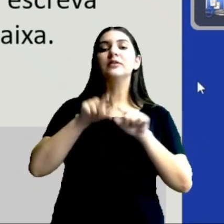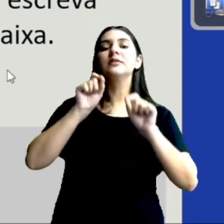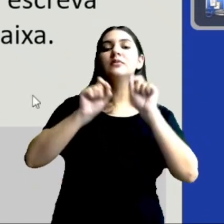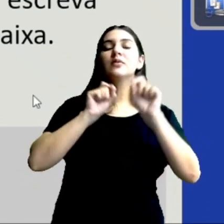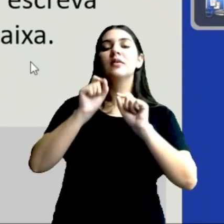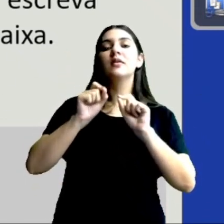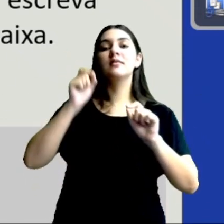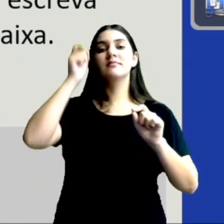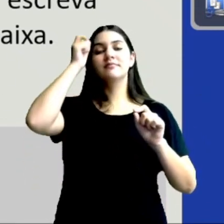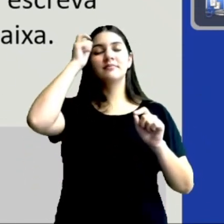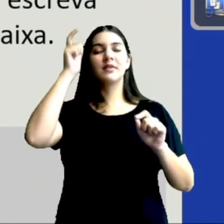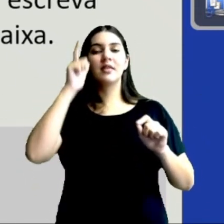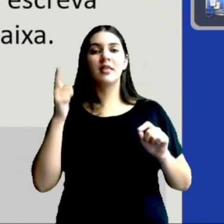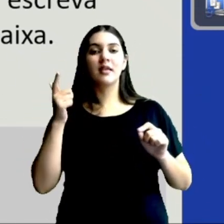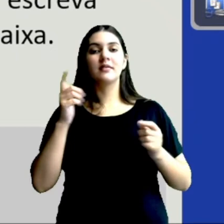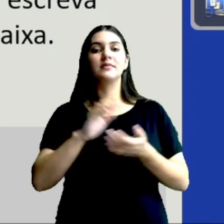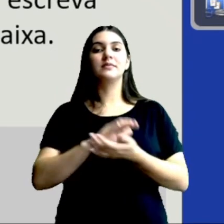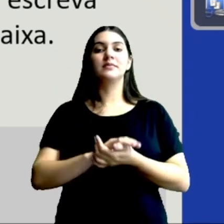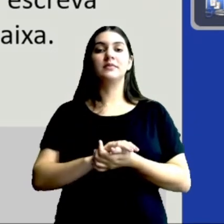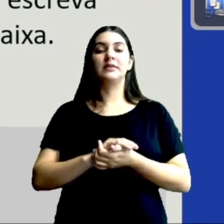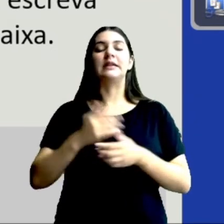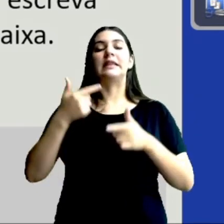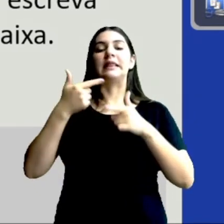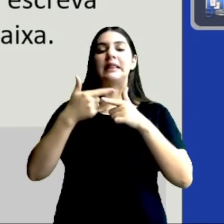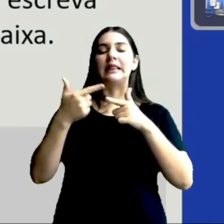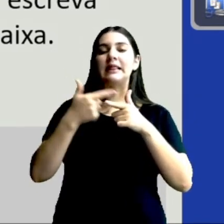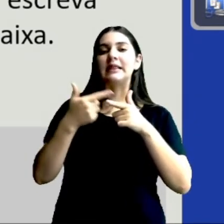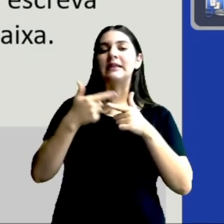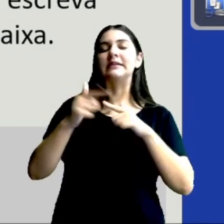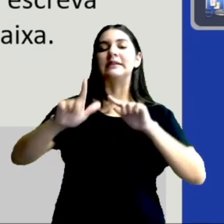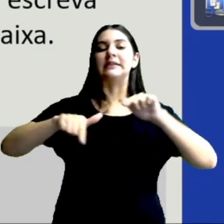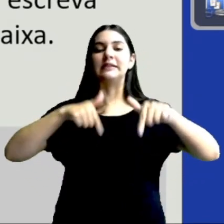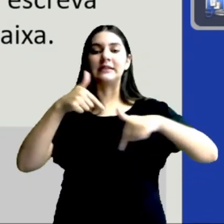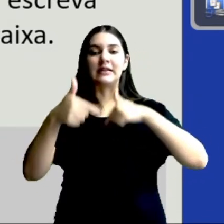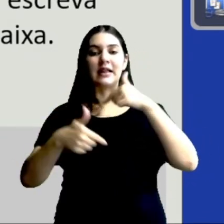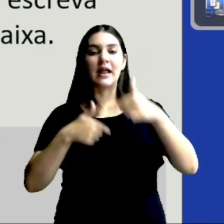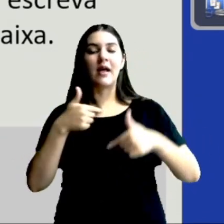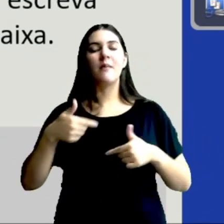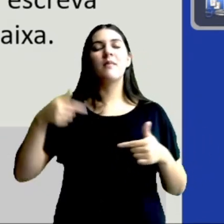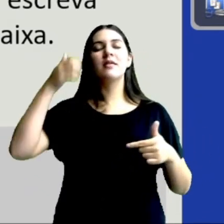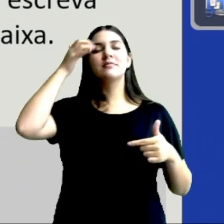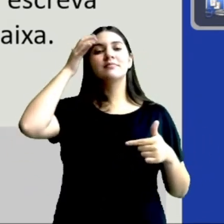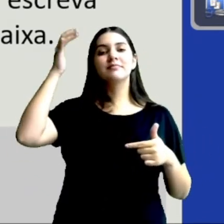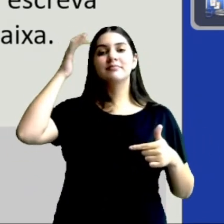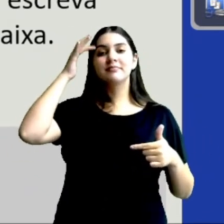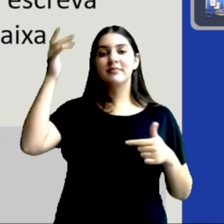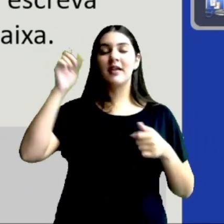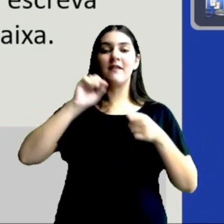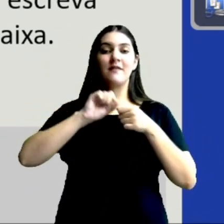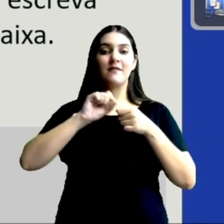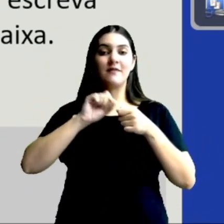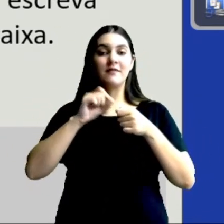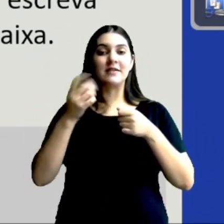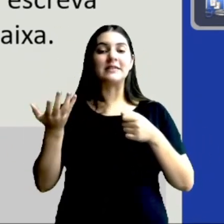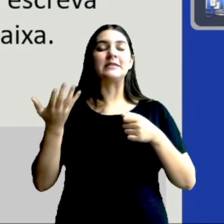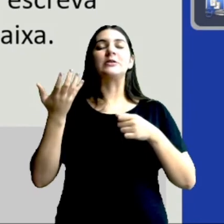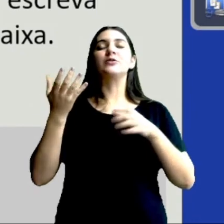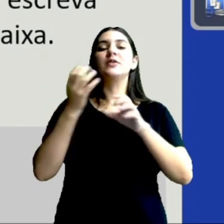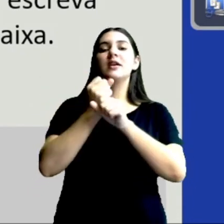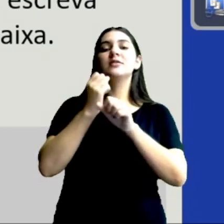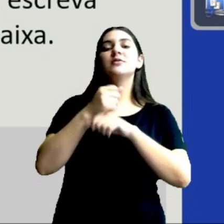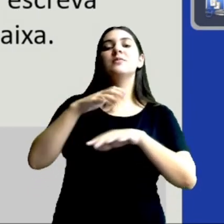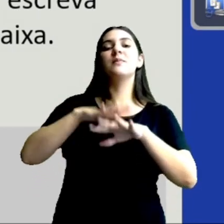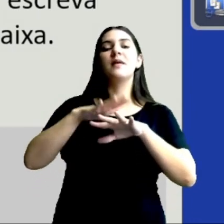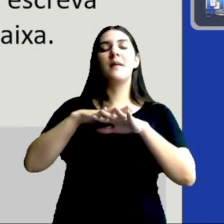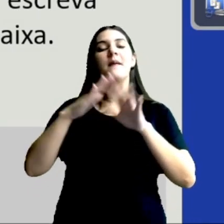Trabalhar com o raciocínio lógico realmente aqui, ó, fazendo as operações matemáticas, sim, que